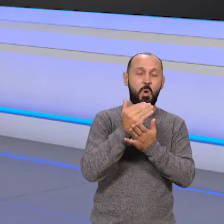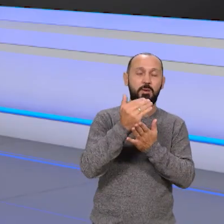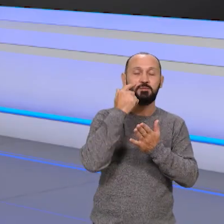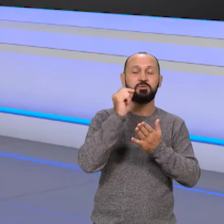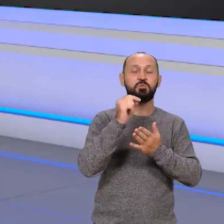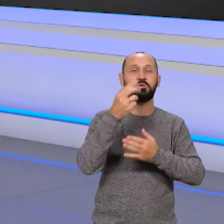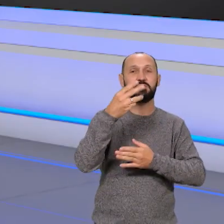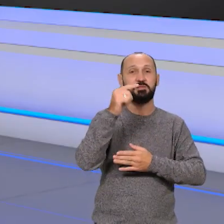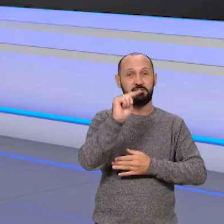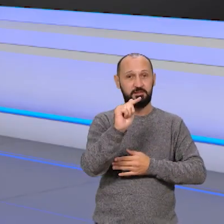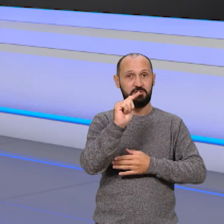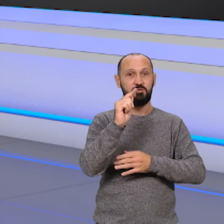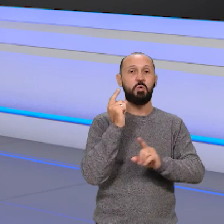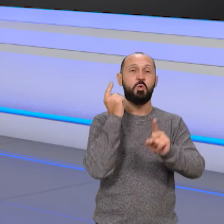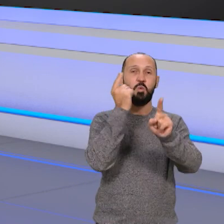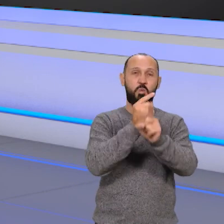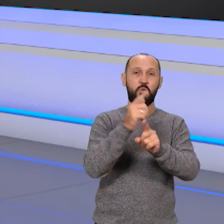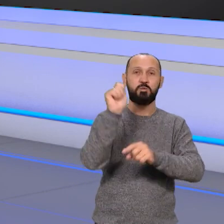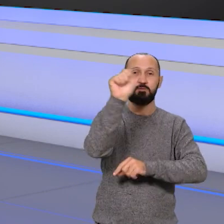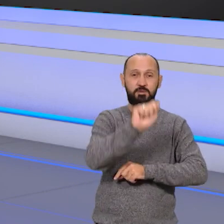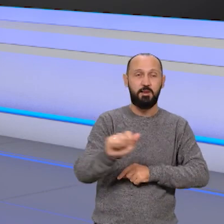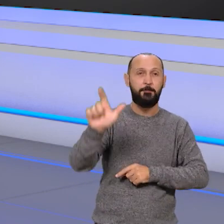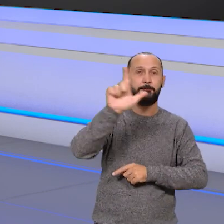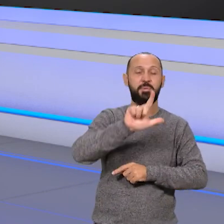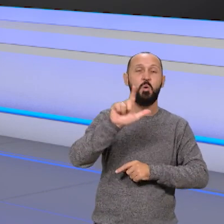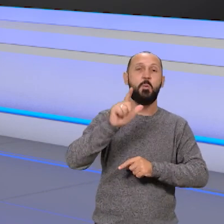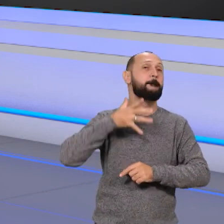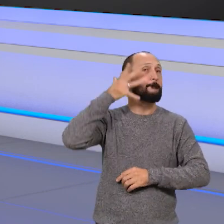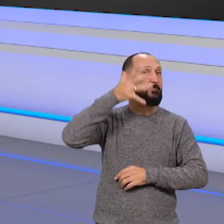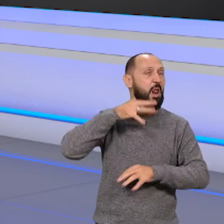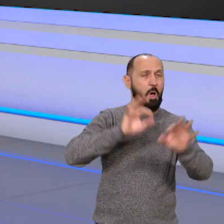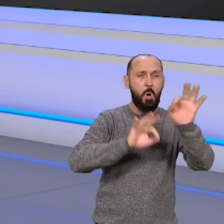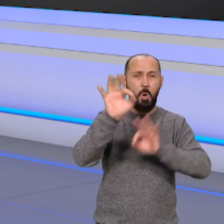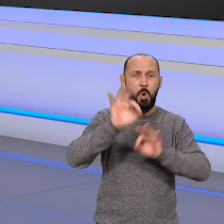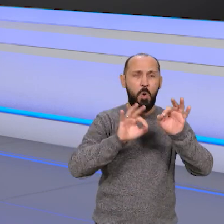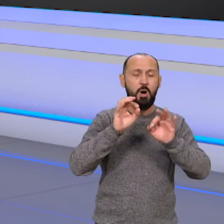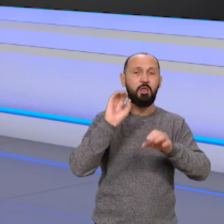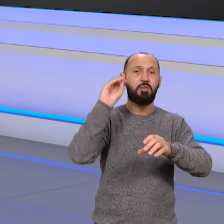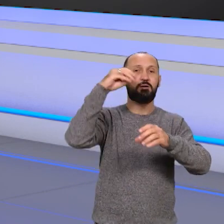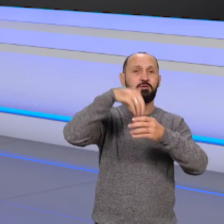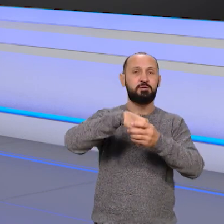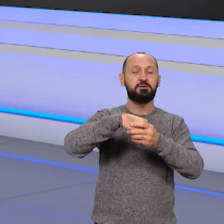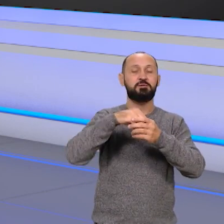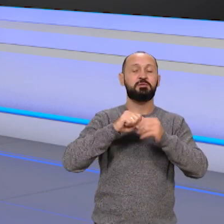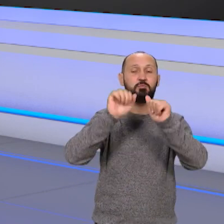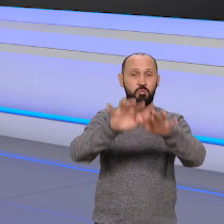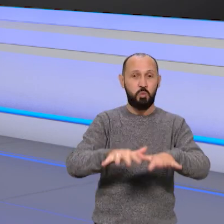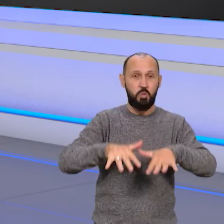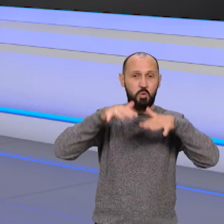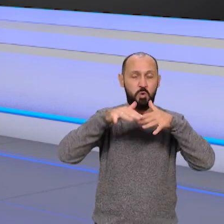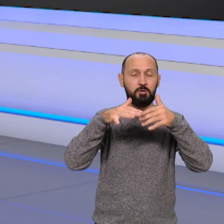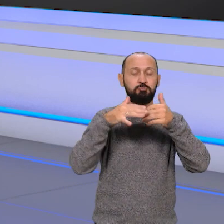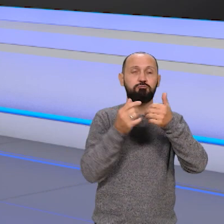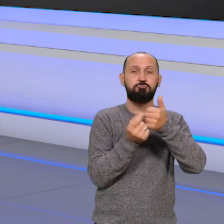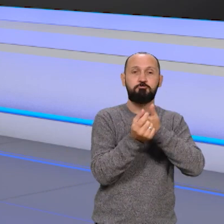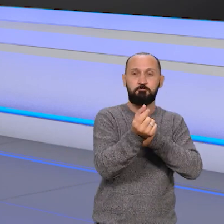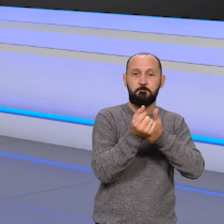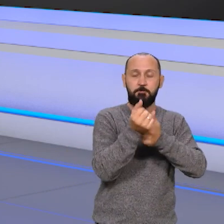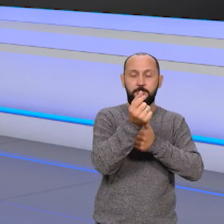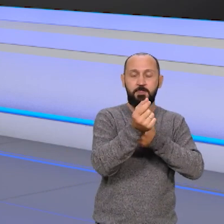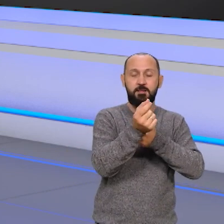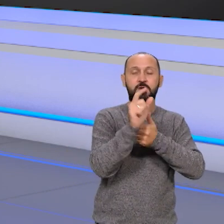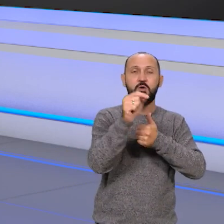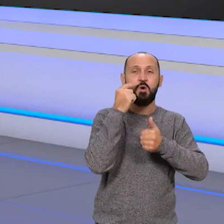Seguindo a programação do 37º Encontro da ABEL, palestras e debates foram realizados no plenário do Tribunal de Contas